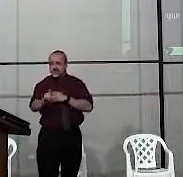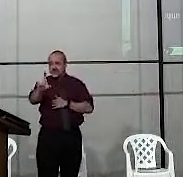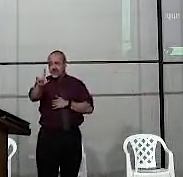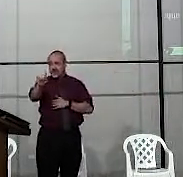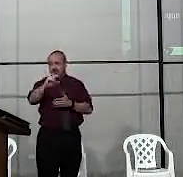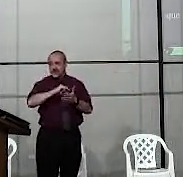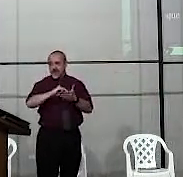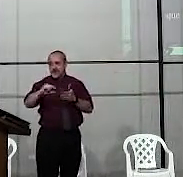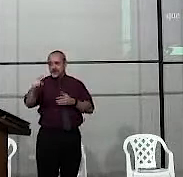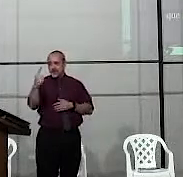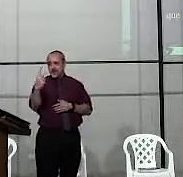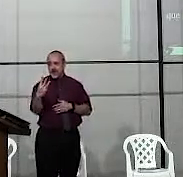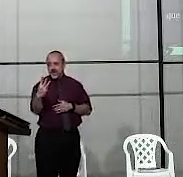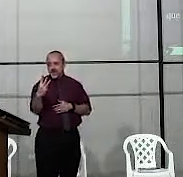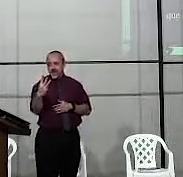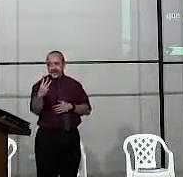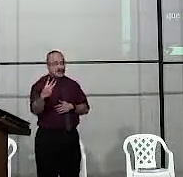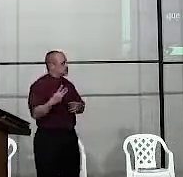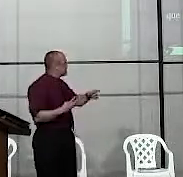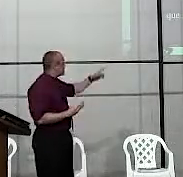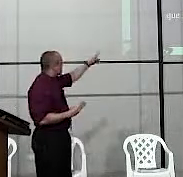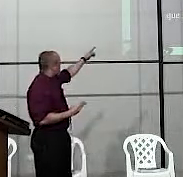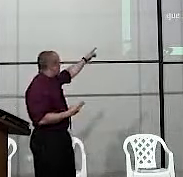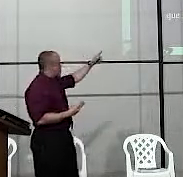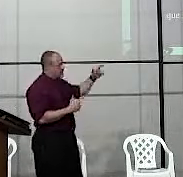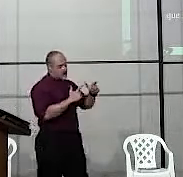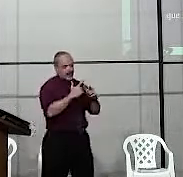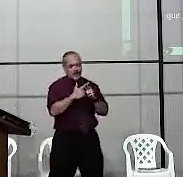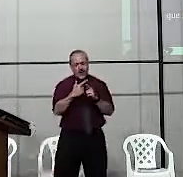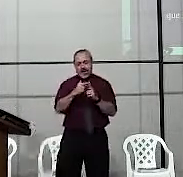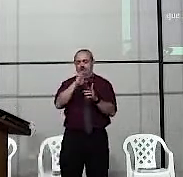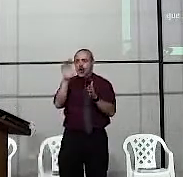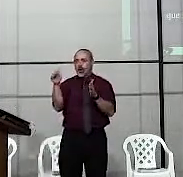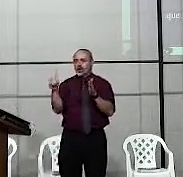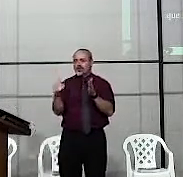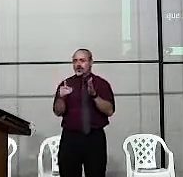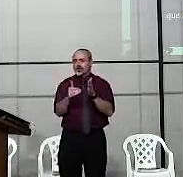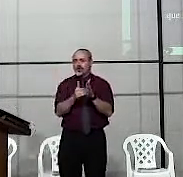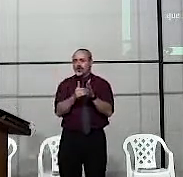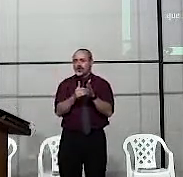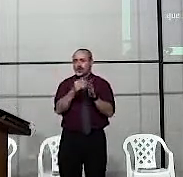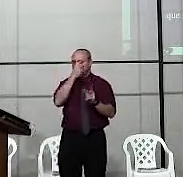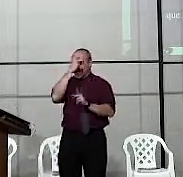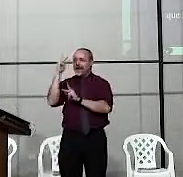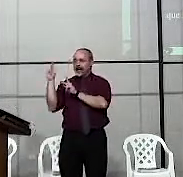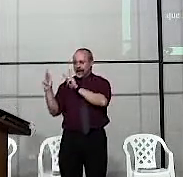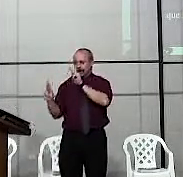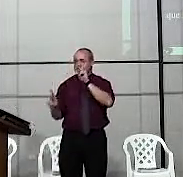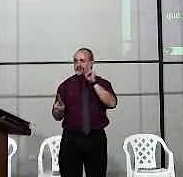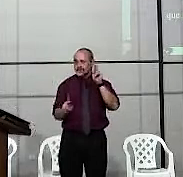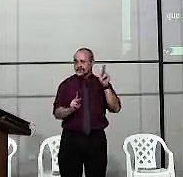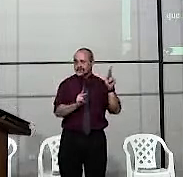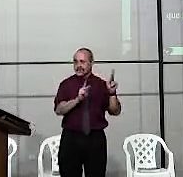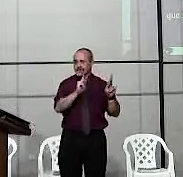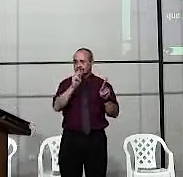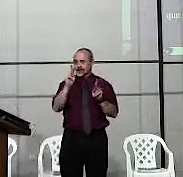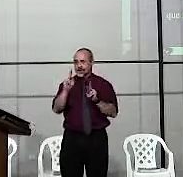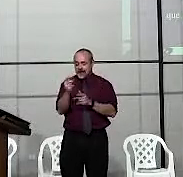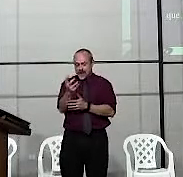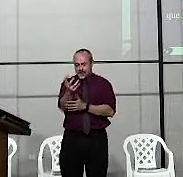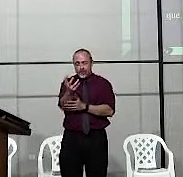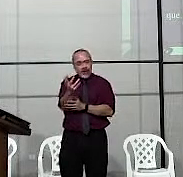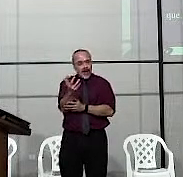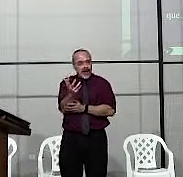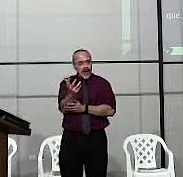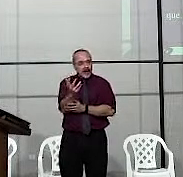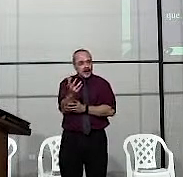Romanos, capítulo 10, versículo 13. Porque todo aquele